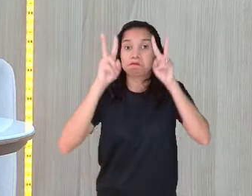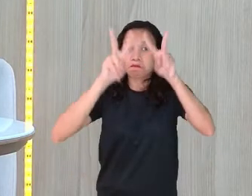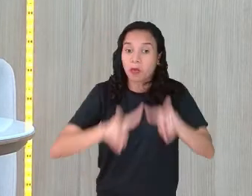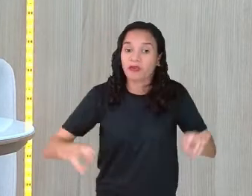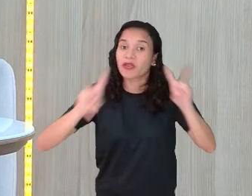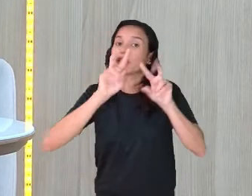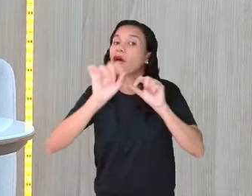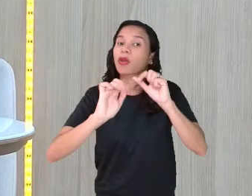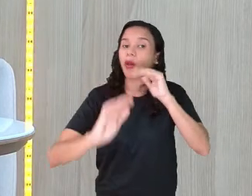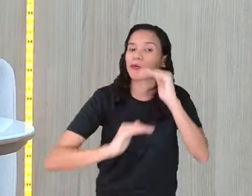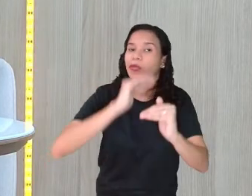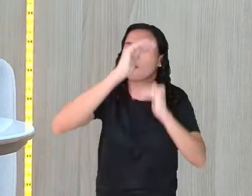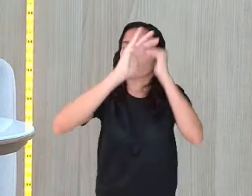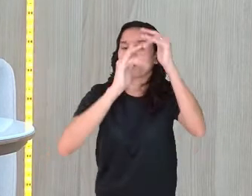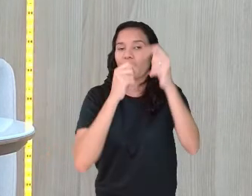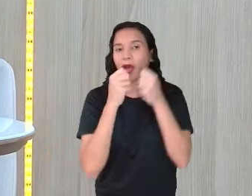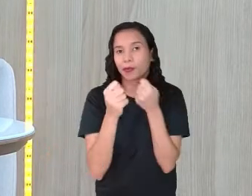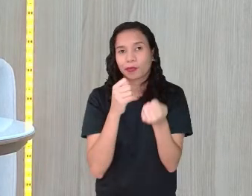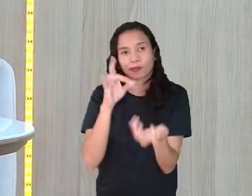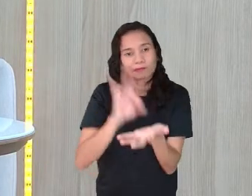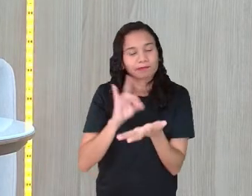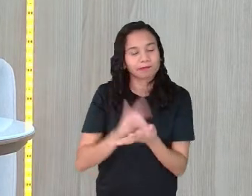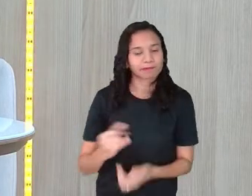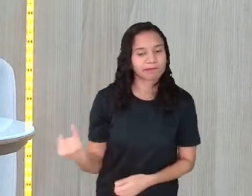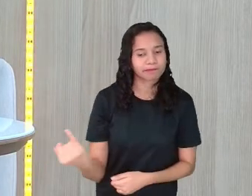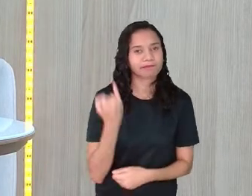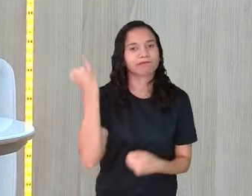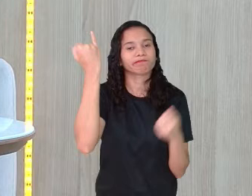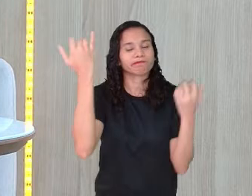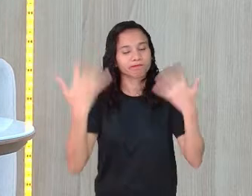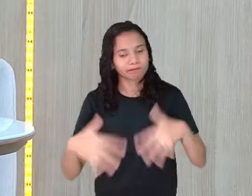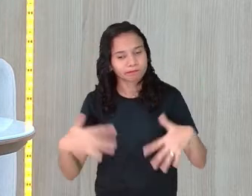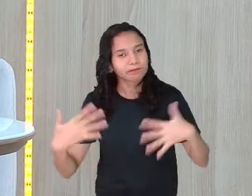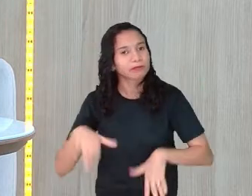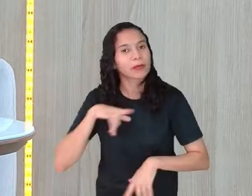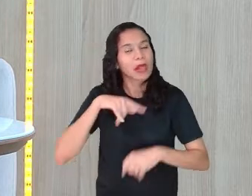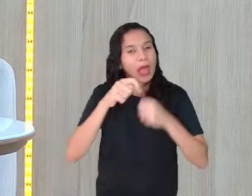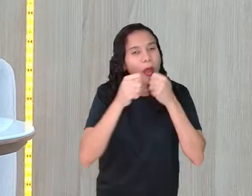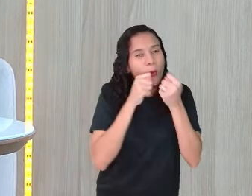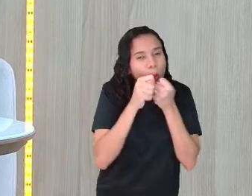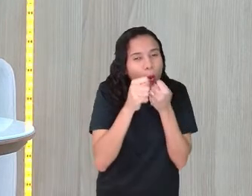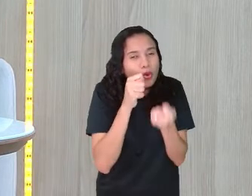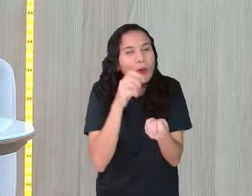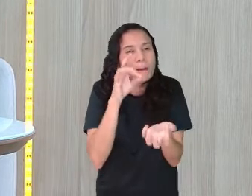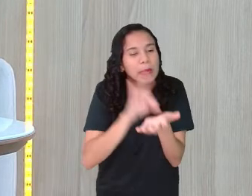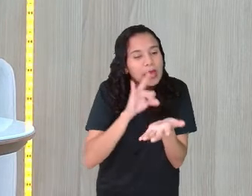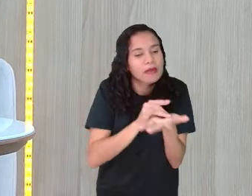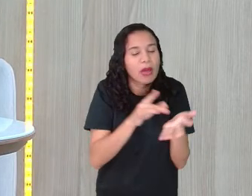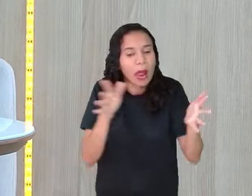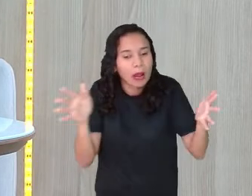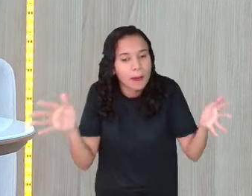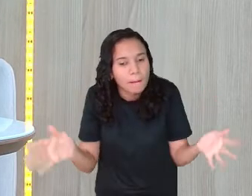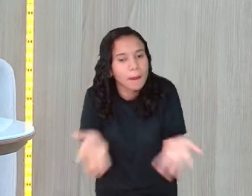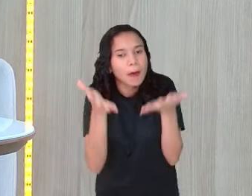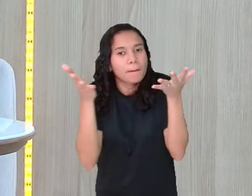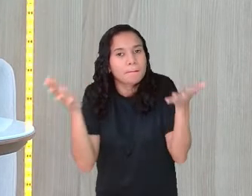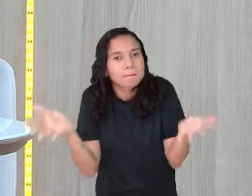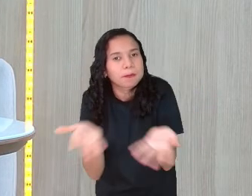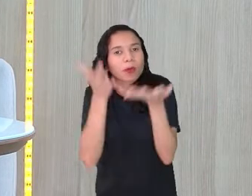nosso desenvolvimento econômico. É muito importante isso, né, gente? A economia é aí um fator